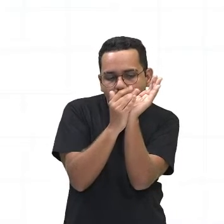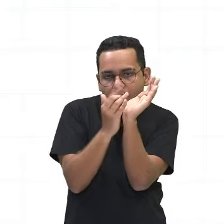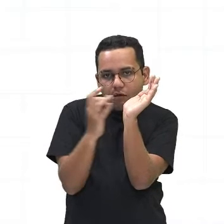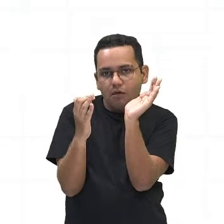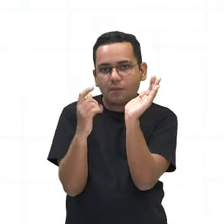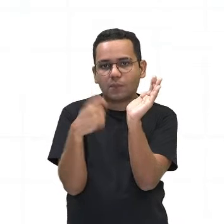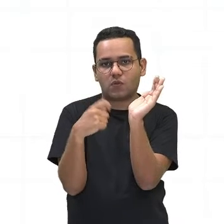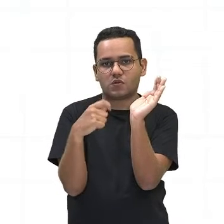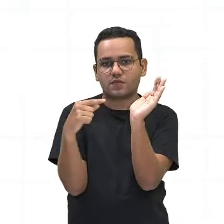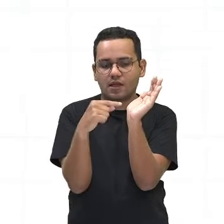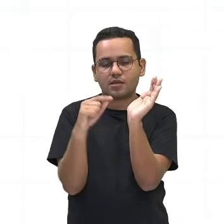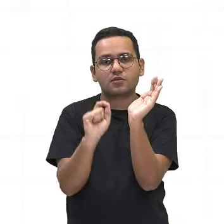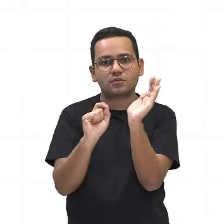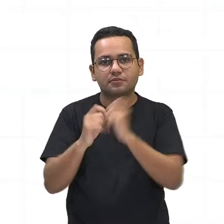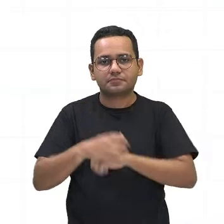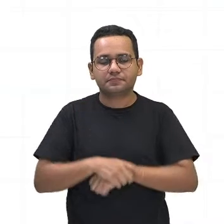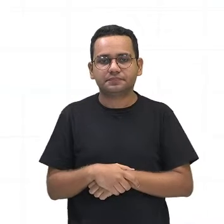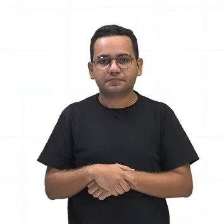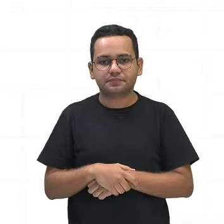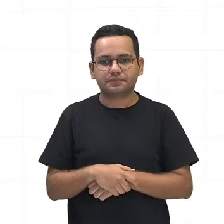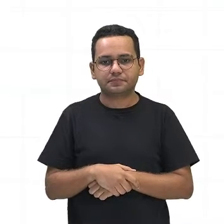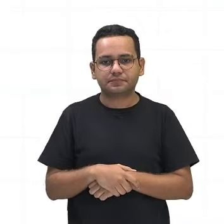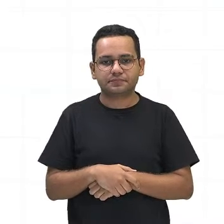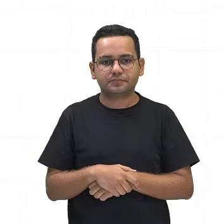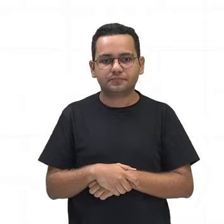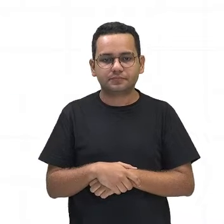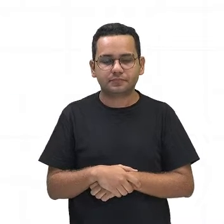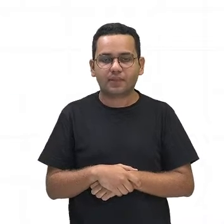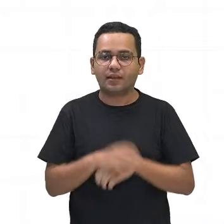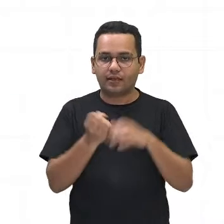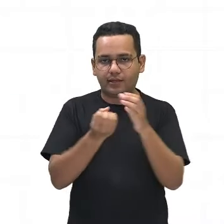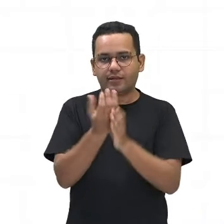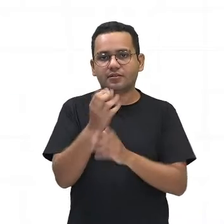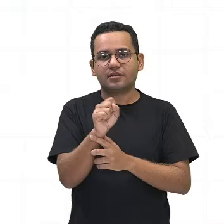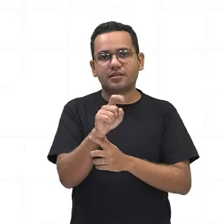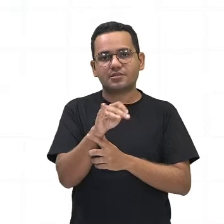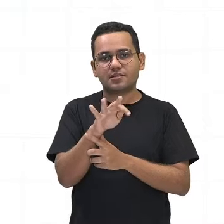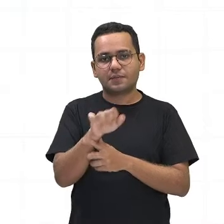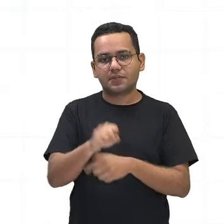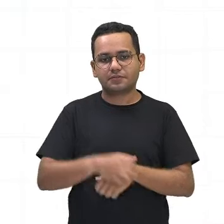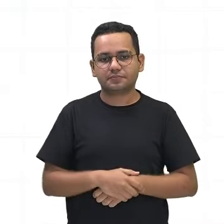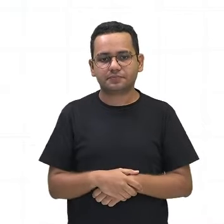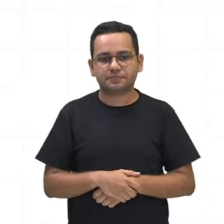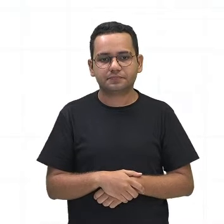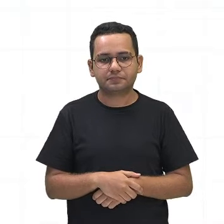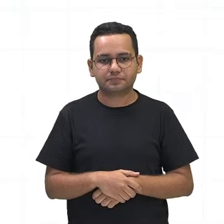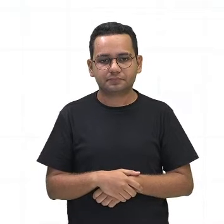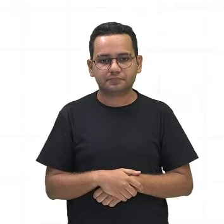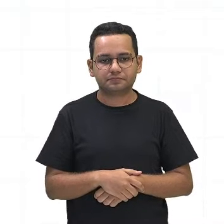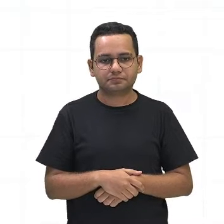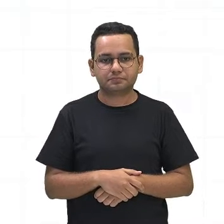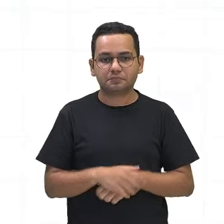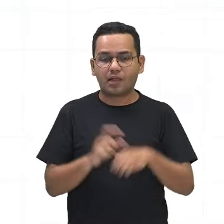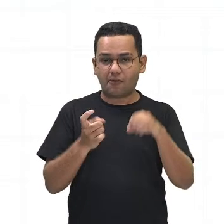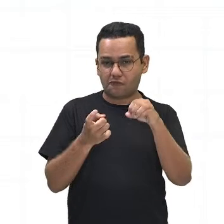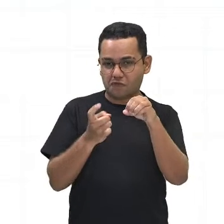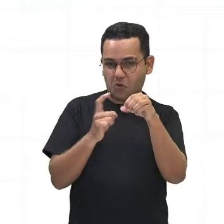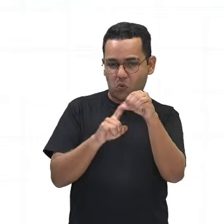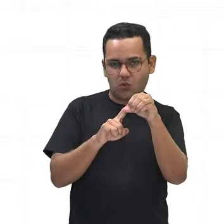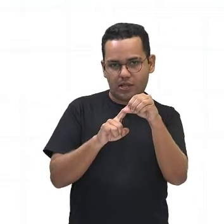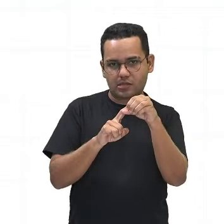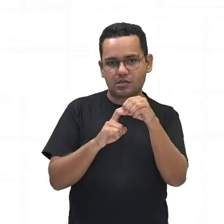formar ali a estrutura de semente. E a fecundação, ela independe. Não